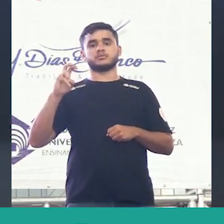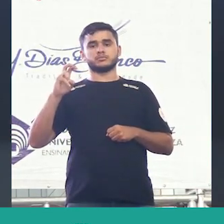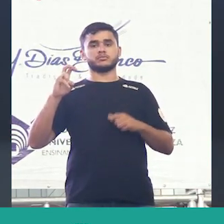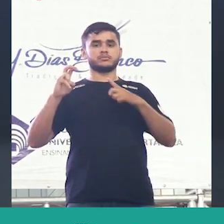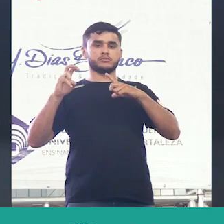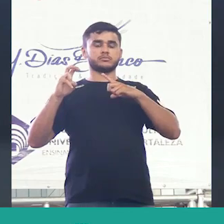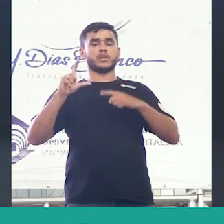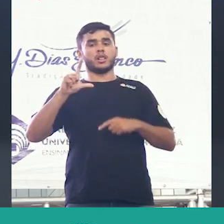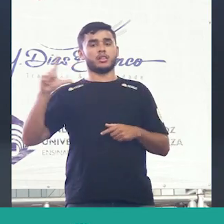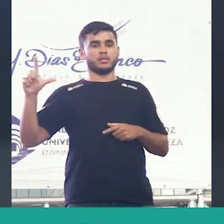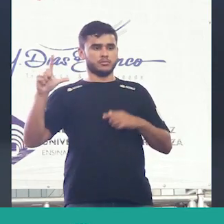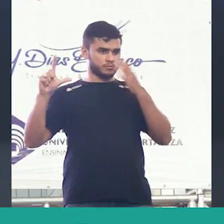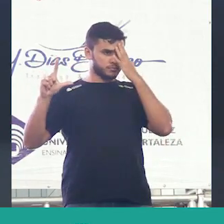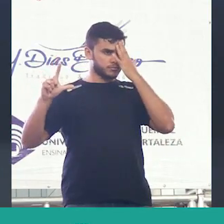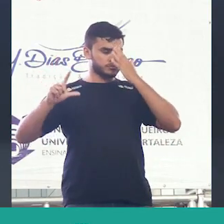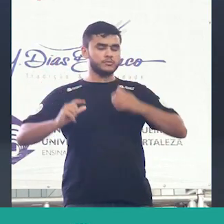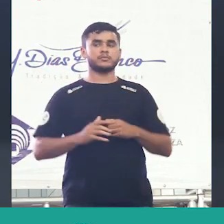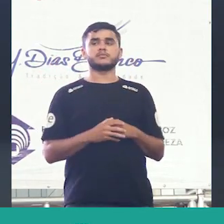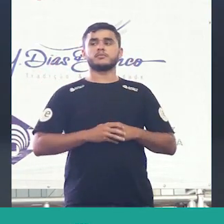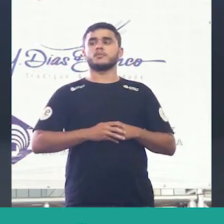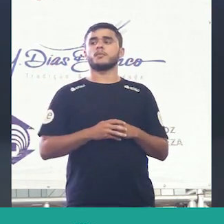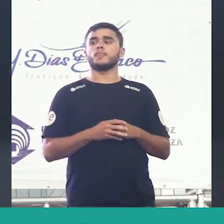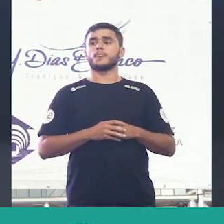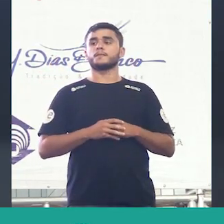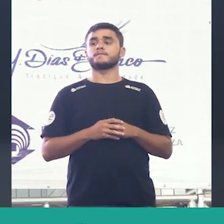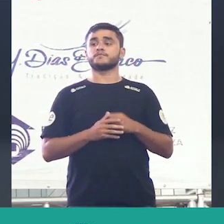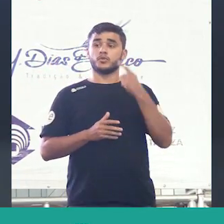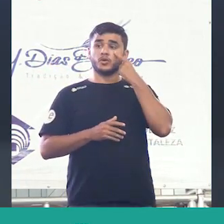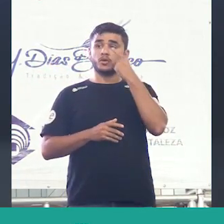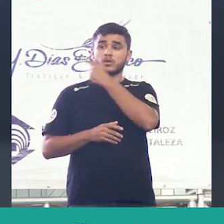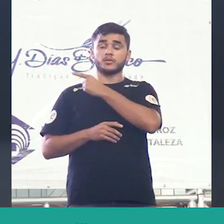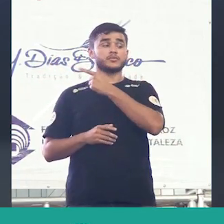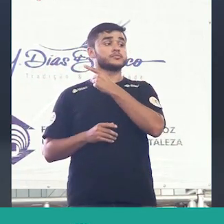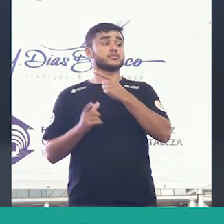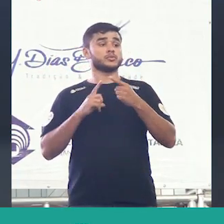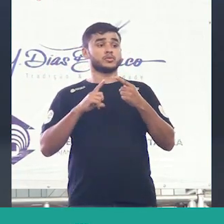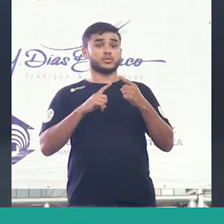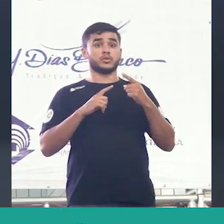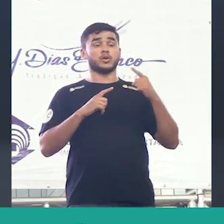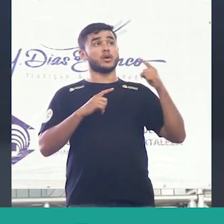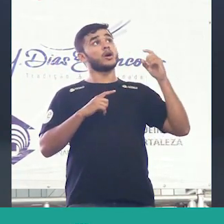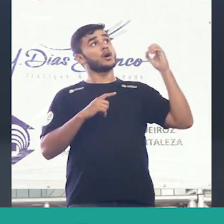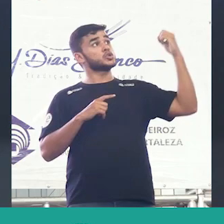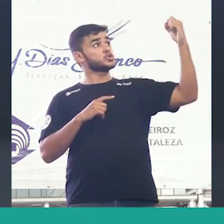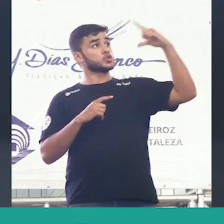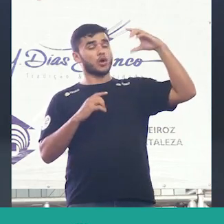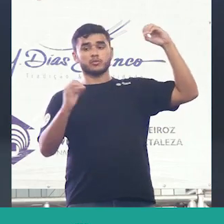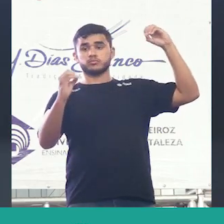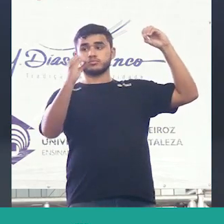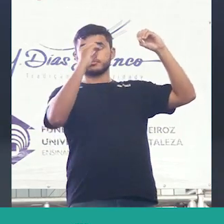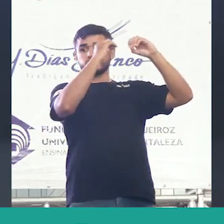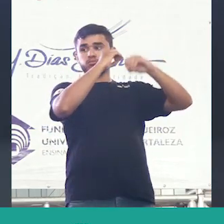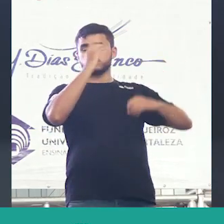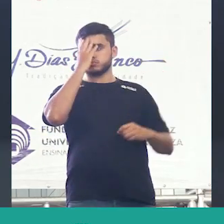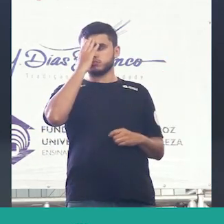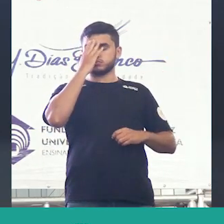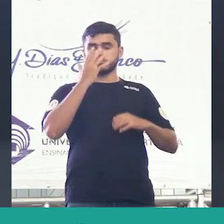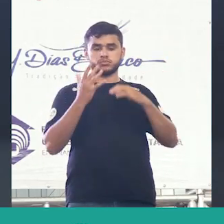leste. Ou grife isso aí, grifa. Essa sombra vai abandonando pelo lado leste, ou seja, ela